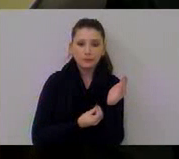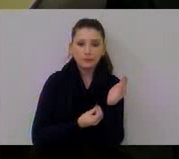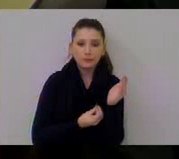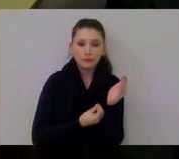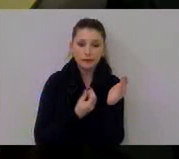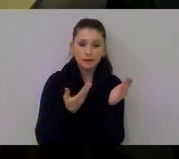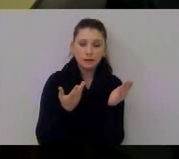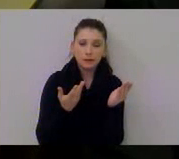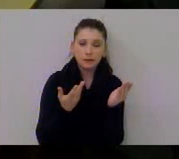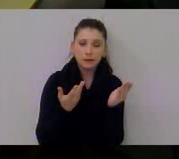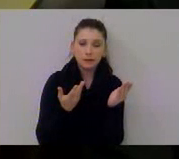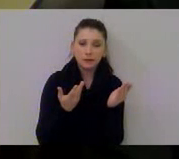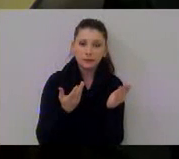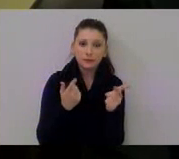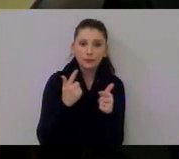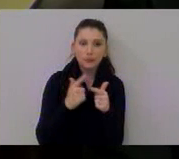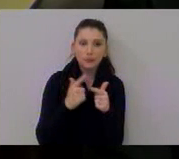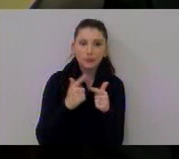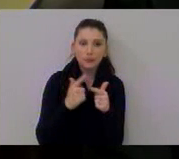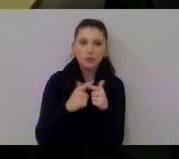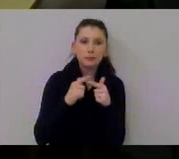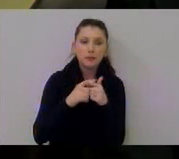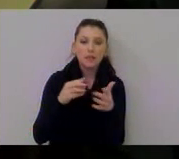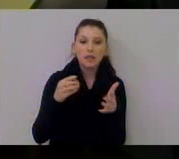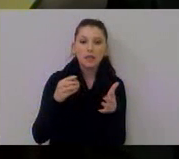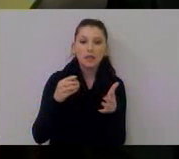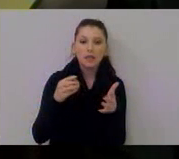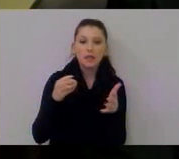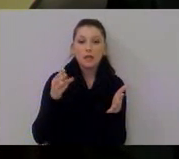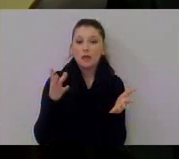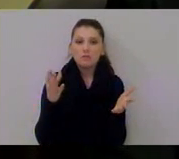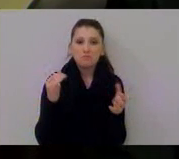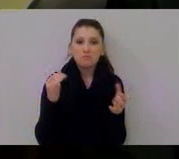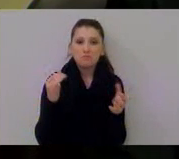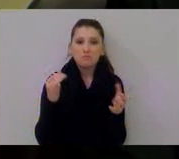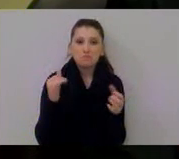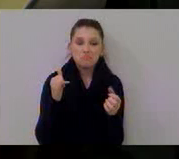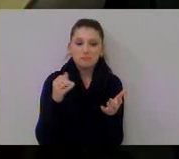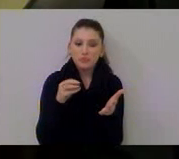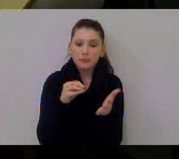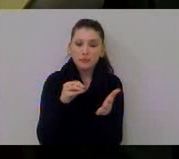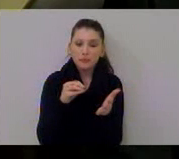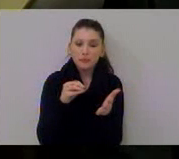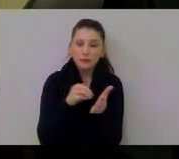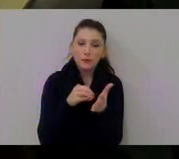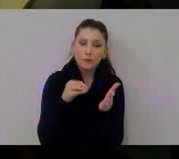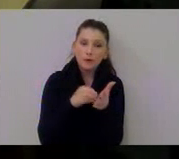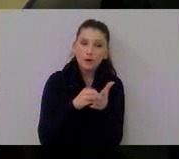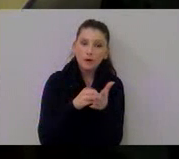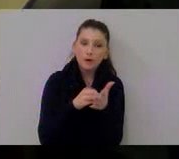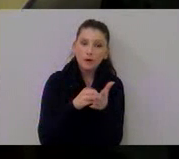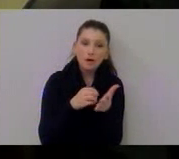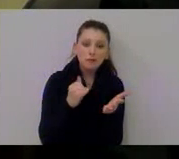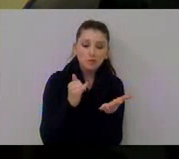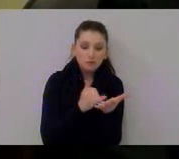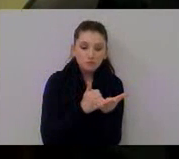impostas e sem data prevista para acontecer.